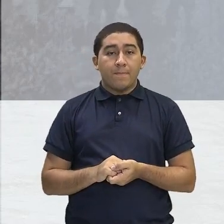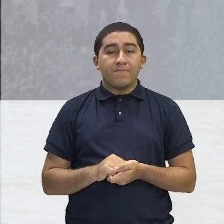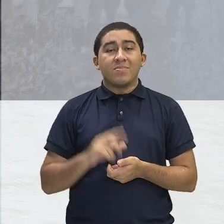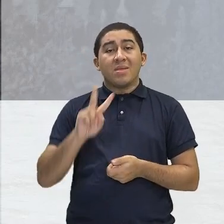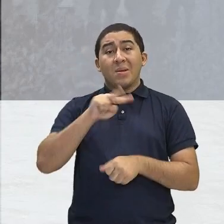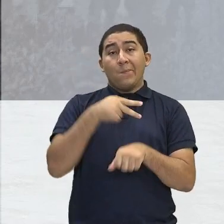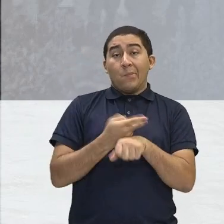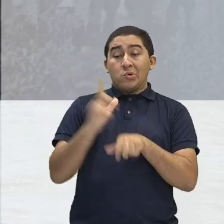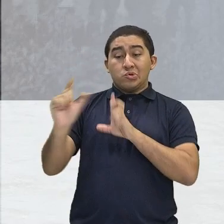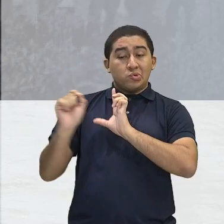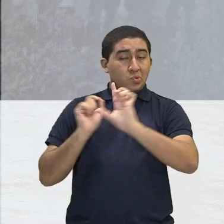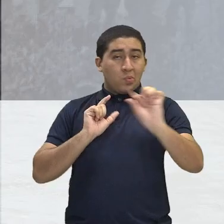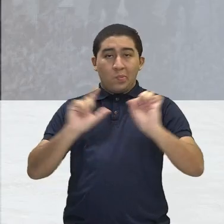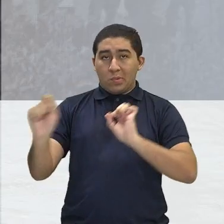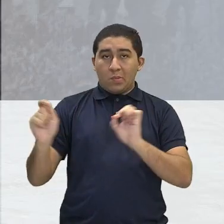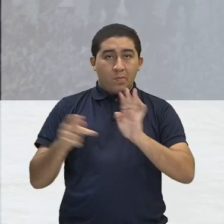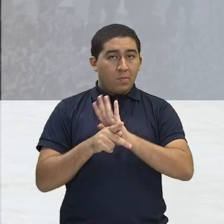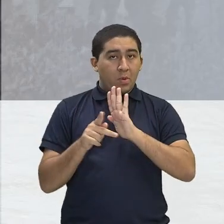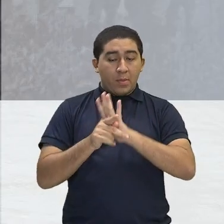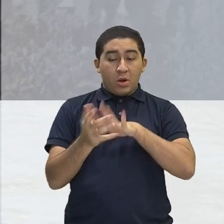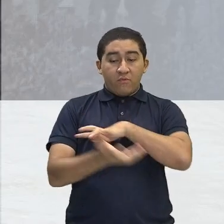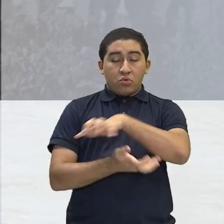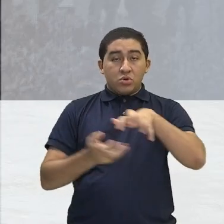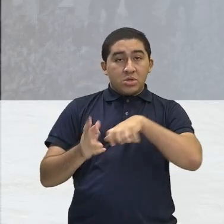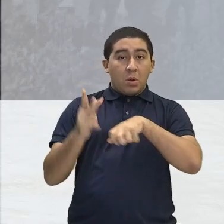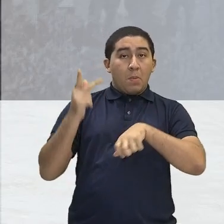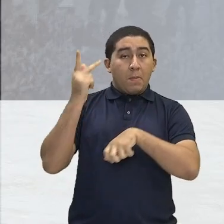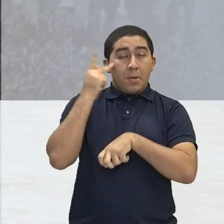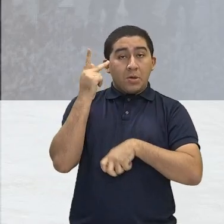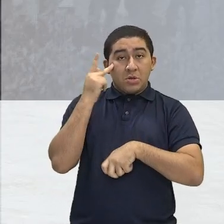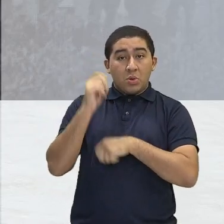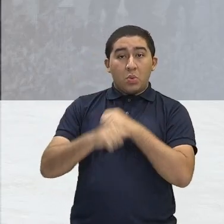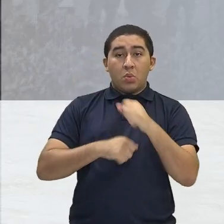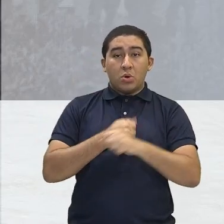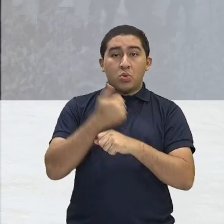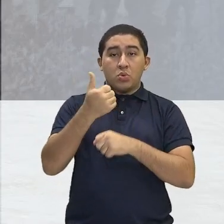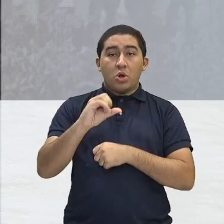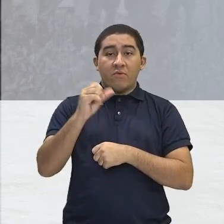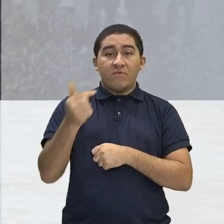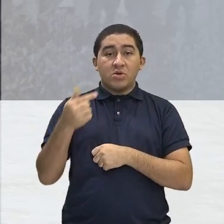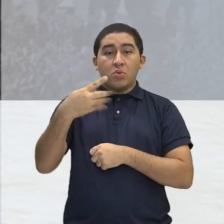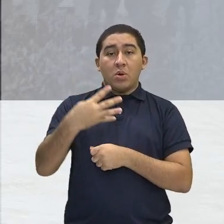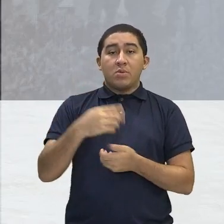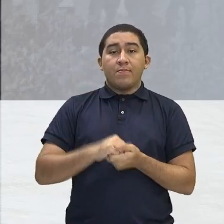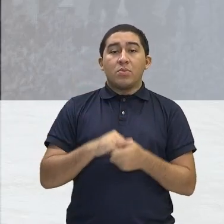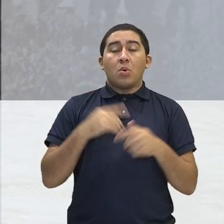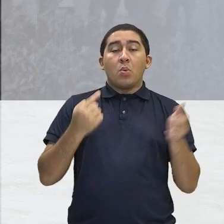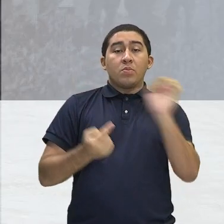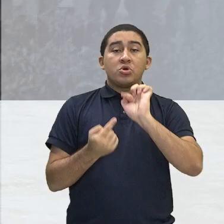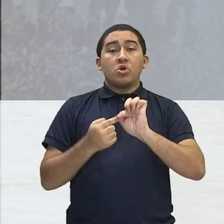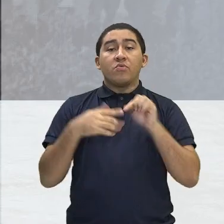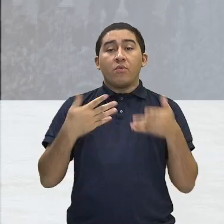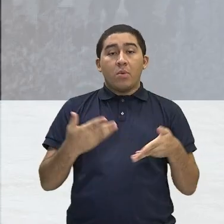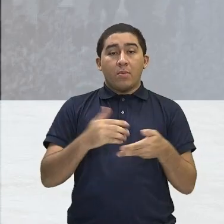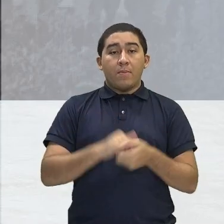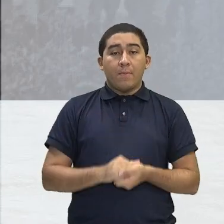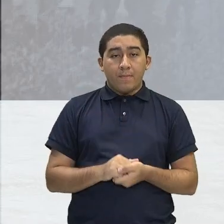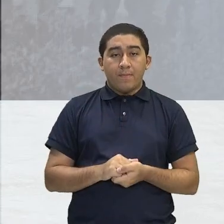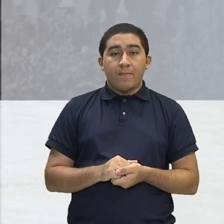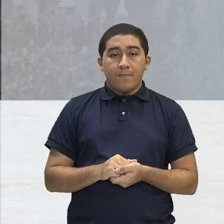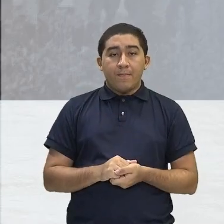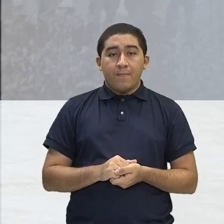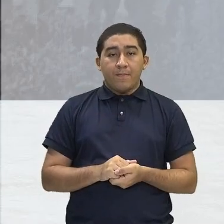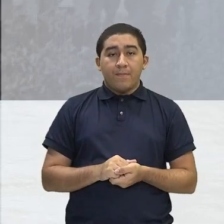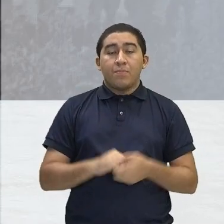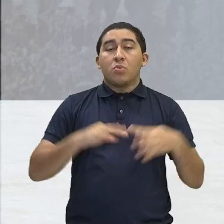da Revolução Paulista de 1924. Quais são os objetivos, né, da Coluna Prestes? Percorrer